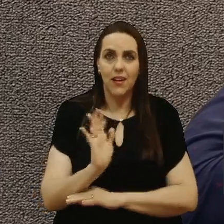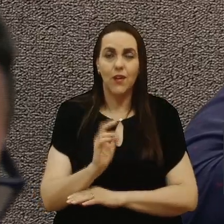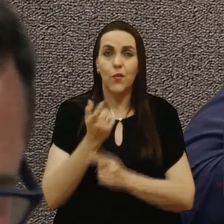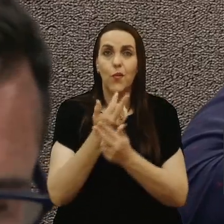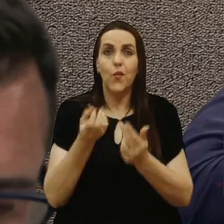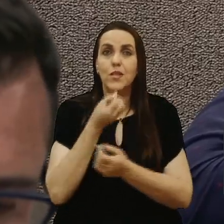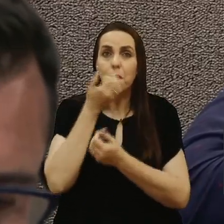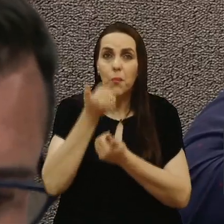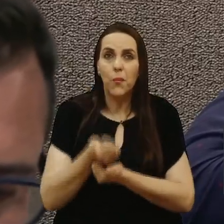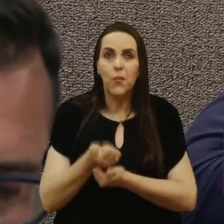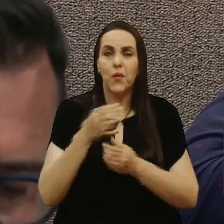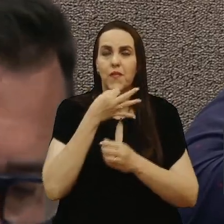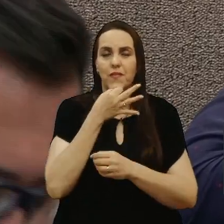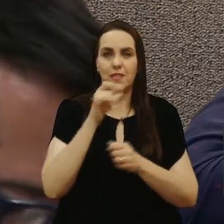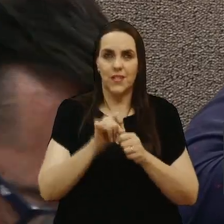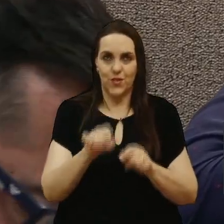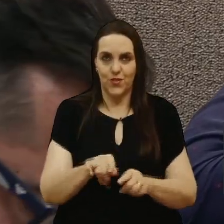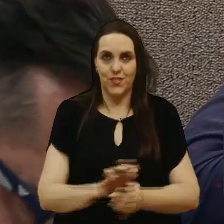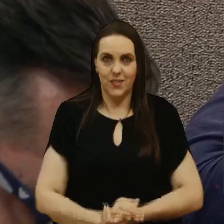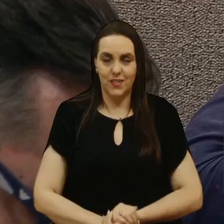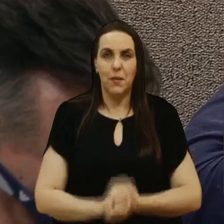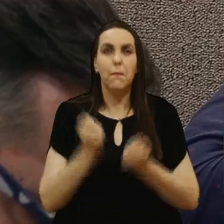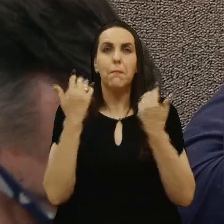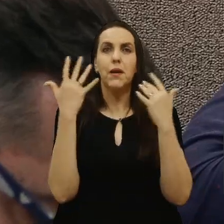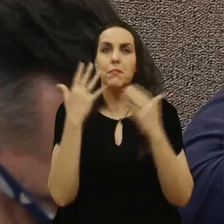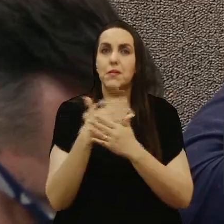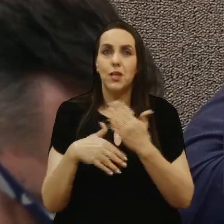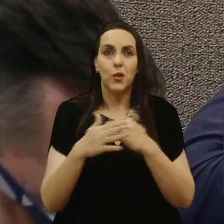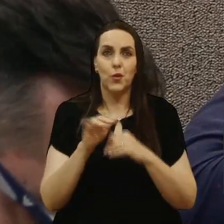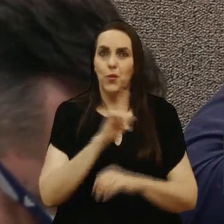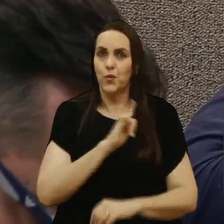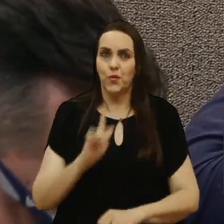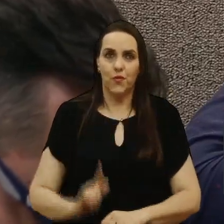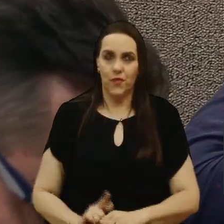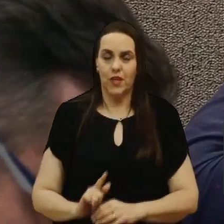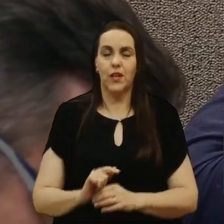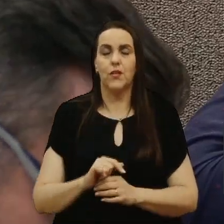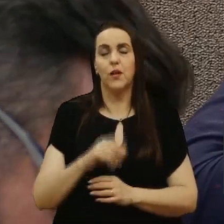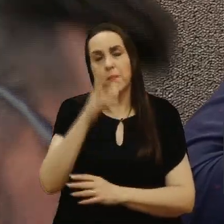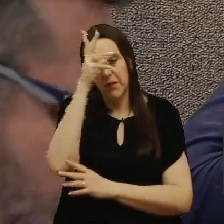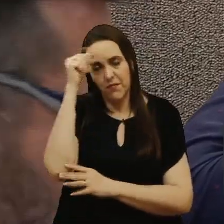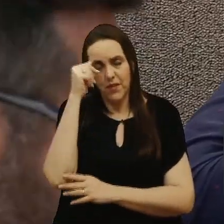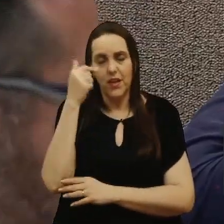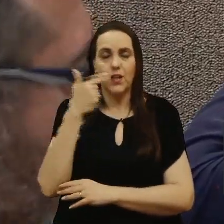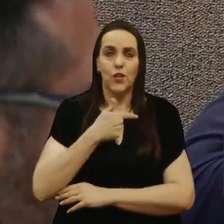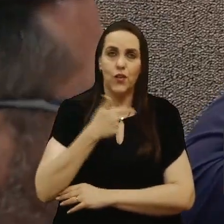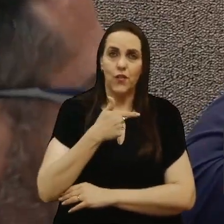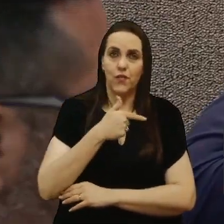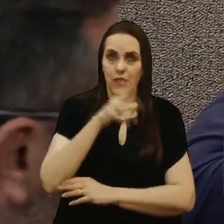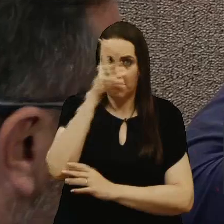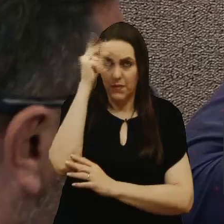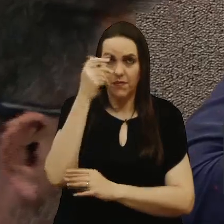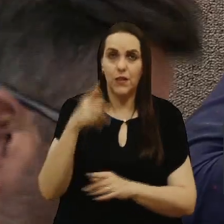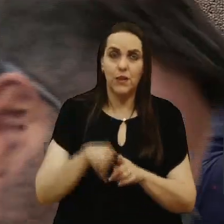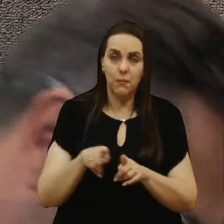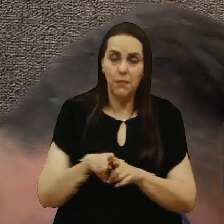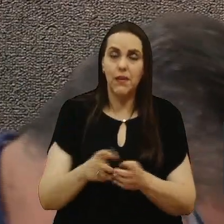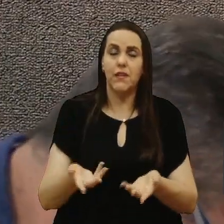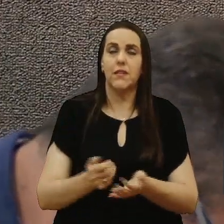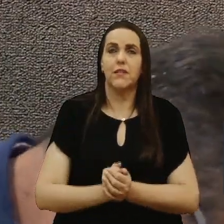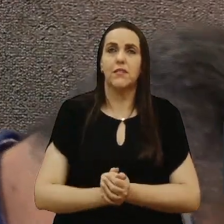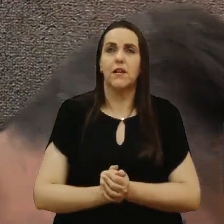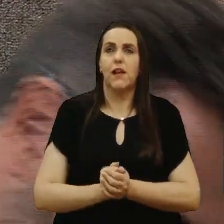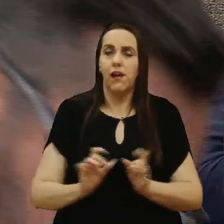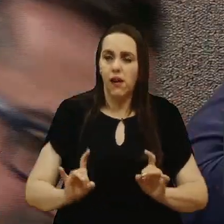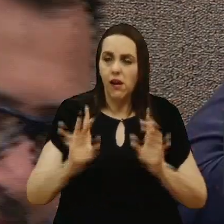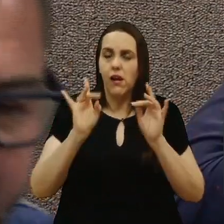Então, nesse sentido, parabenizar todo o governo, em especial ao prefeito, ao vice-prefeito, e também, hoje, em especial, ao Weber,